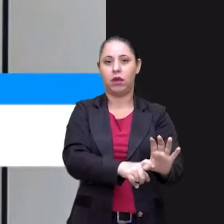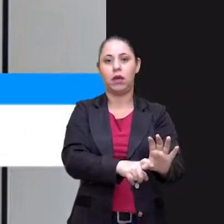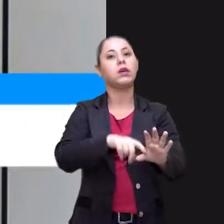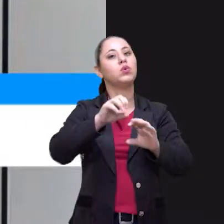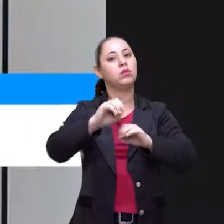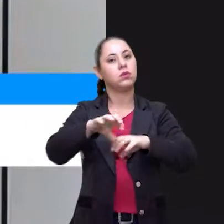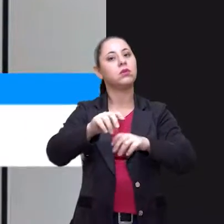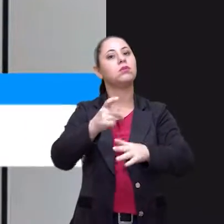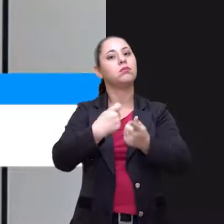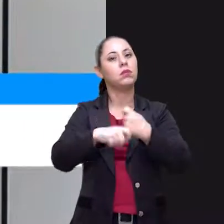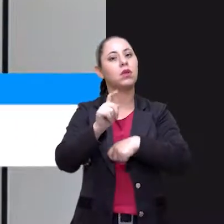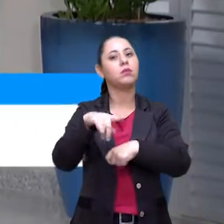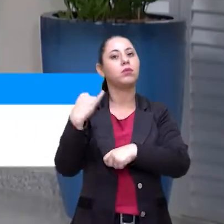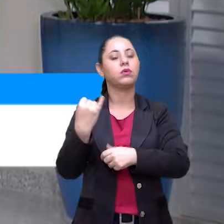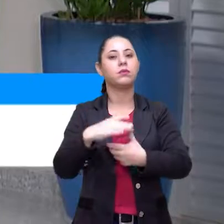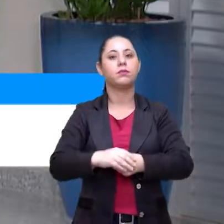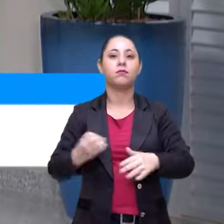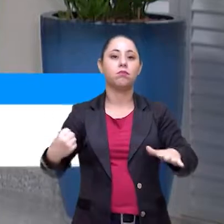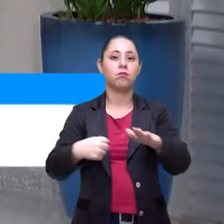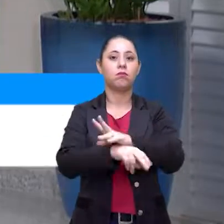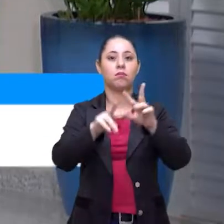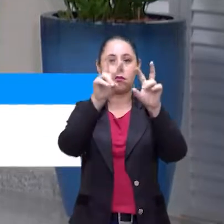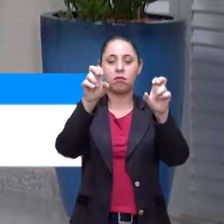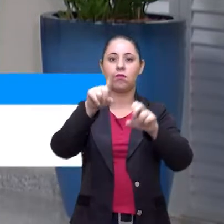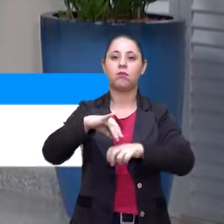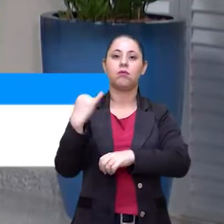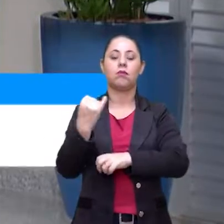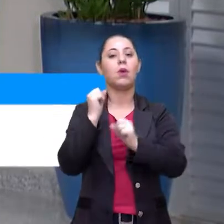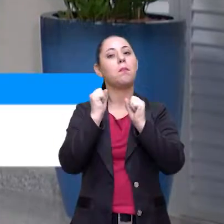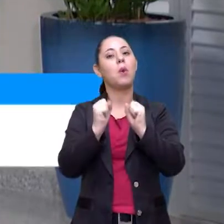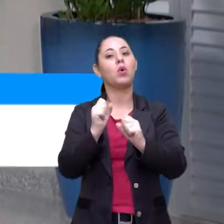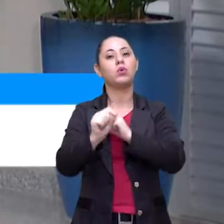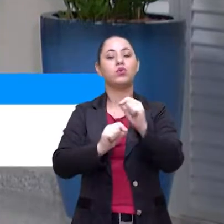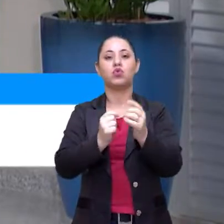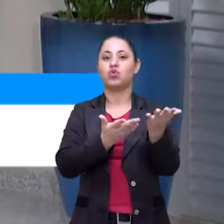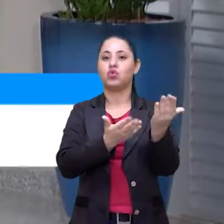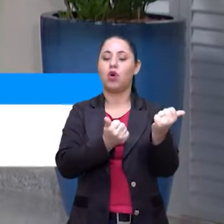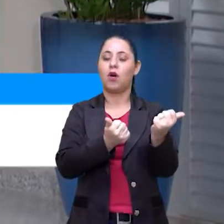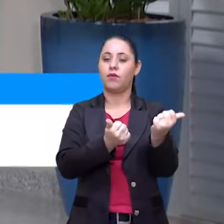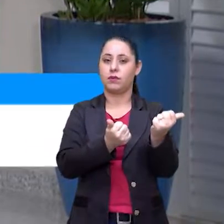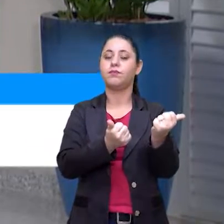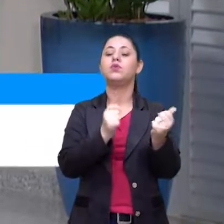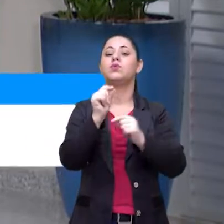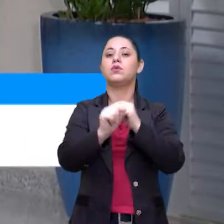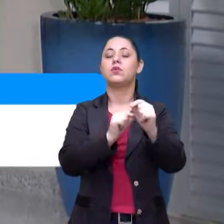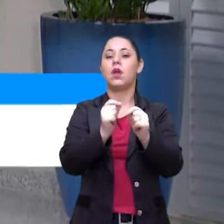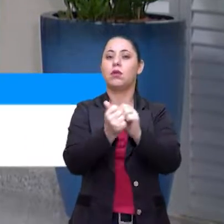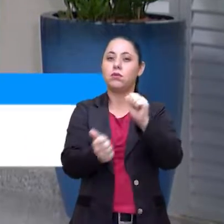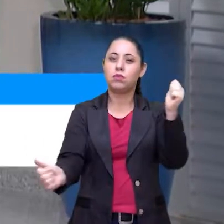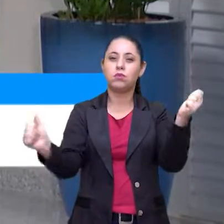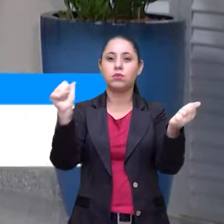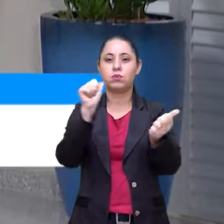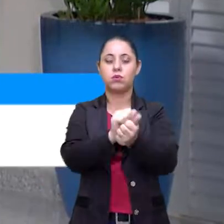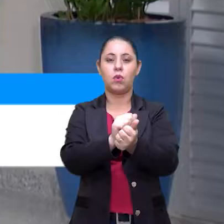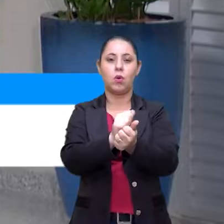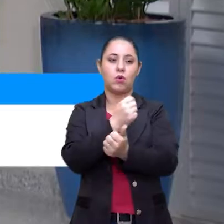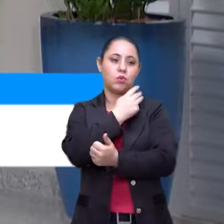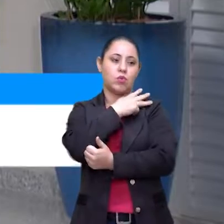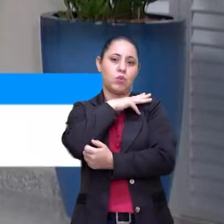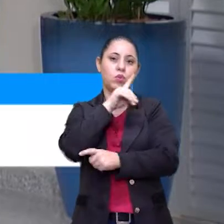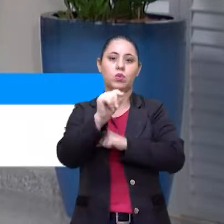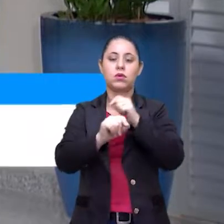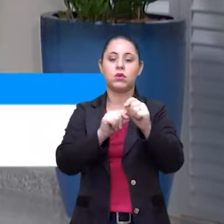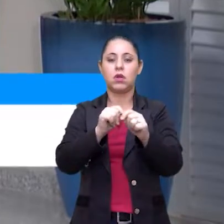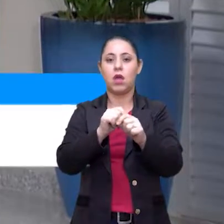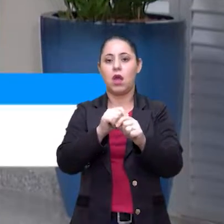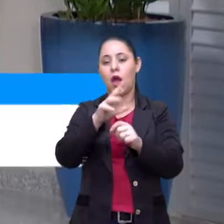é algo muito importante. A inclusão do tema é de extrema importância, pois irá possibilitar aos jovens e adolescentes, nas adequadas etapas